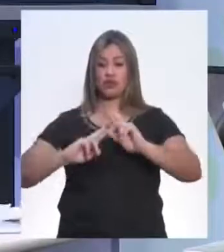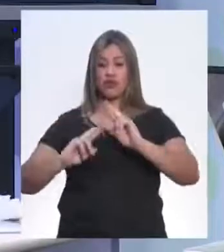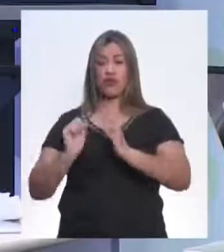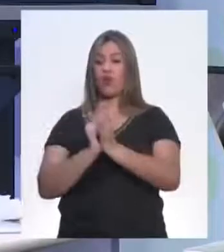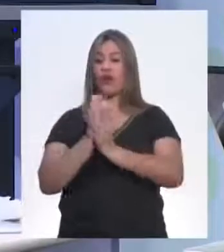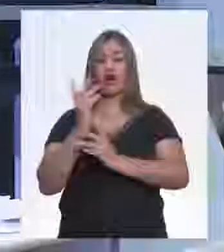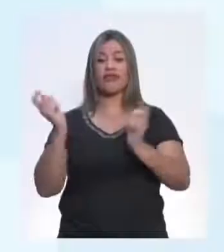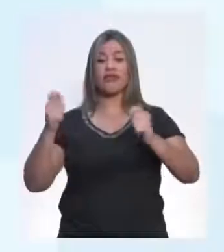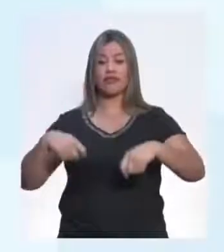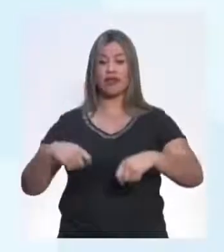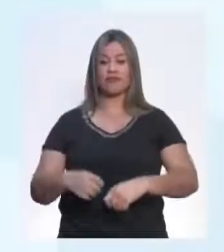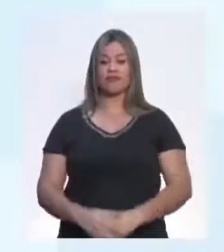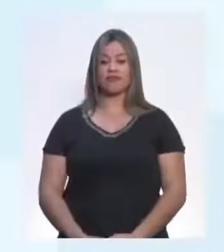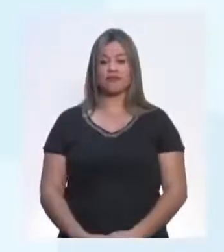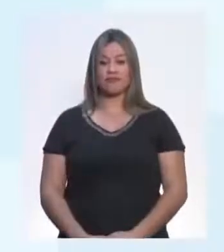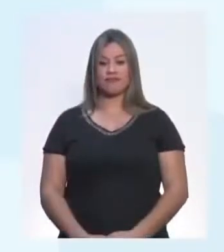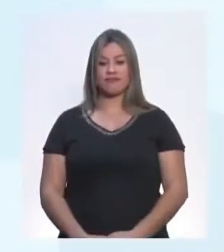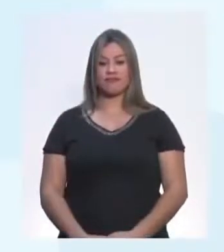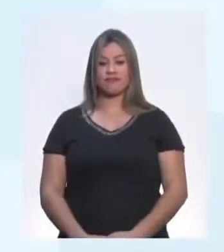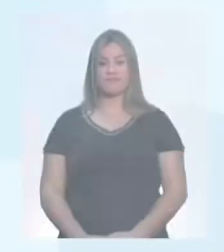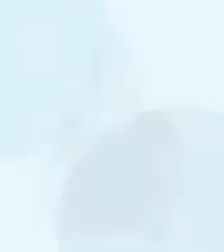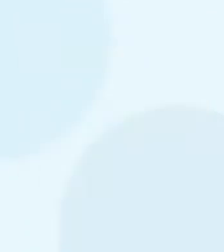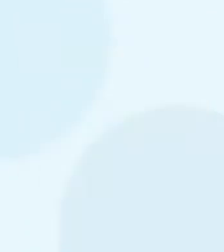retorna com a resposta.